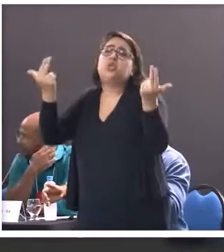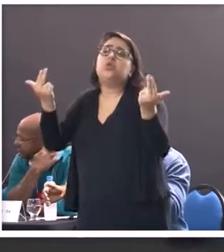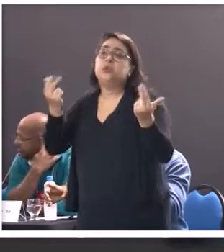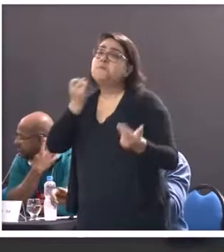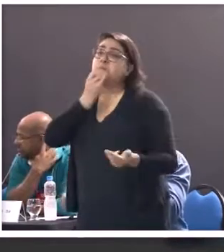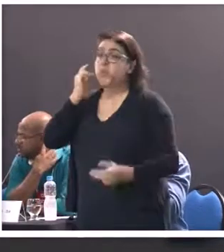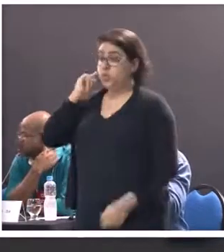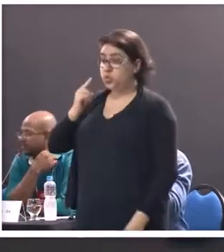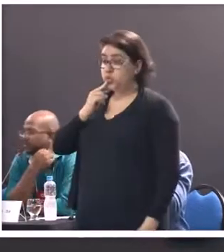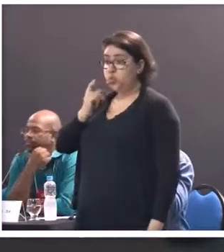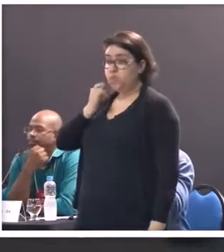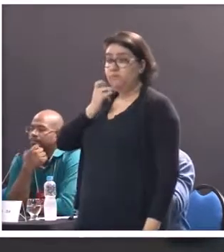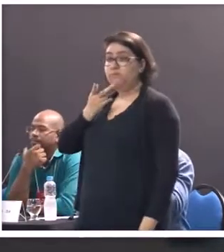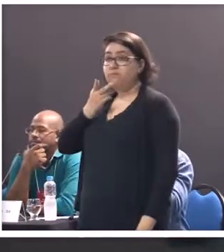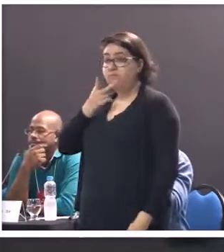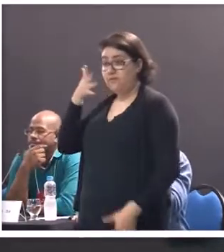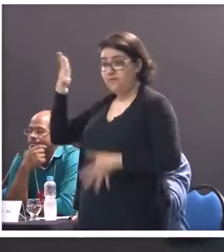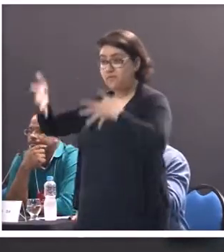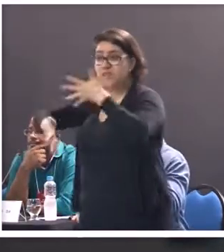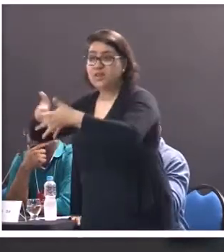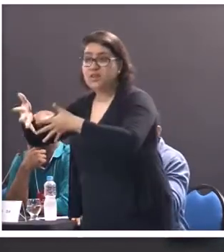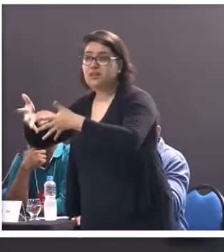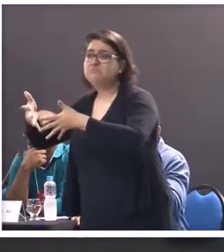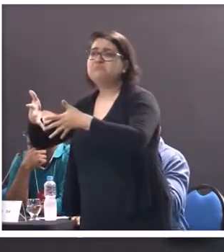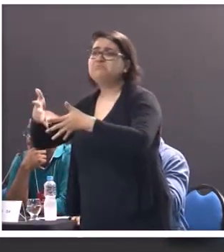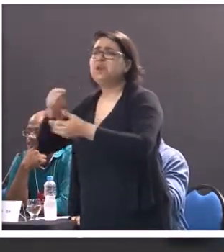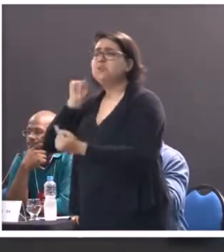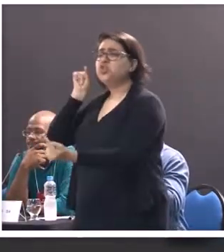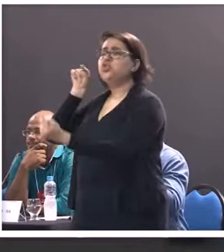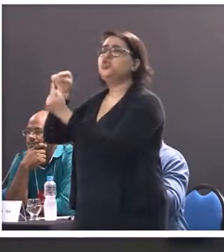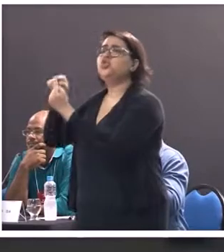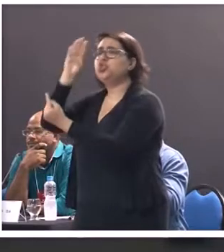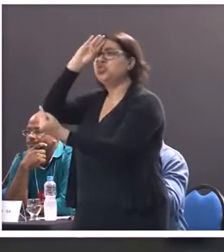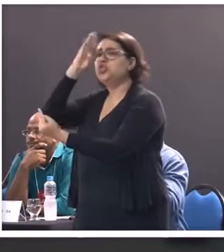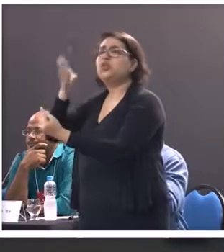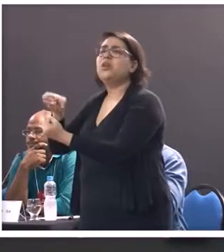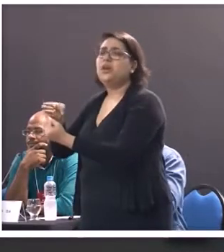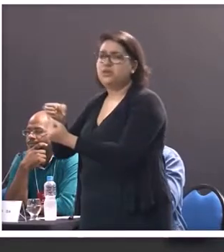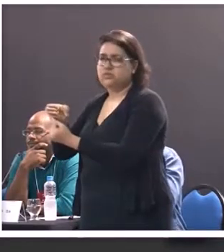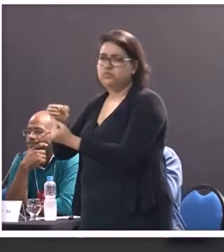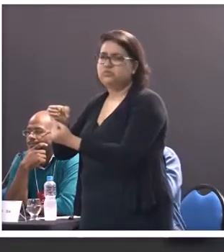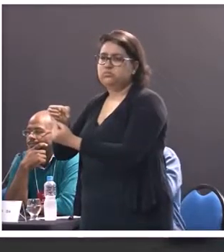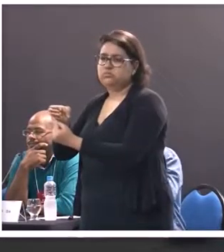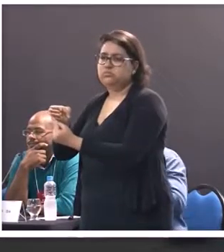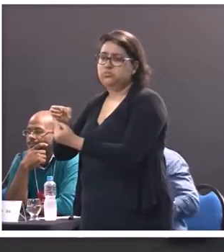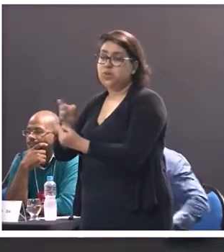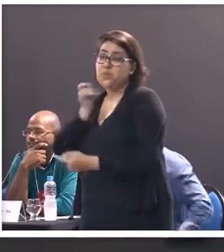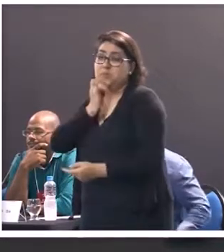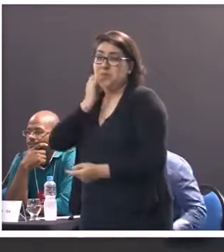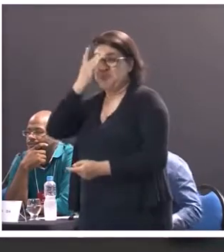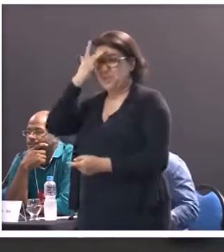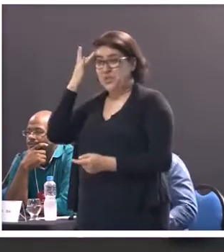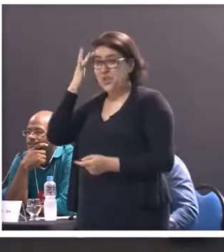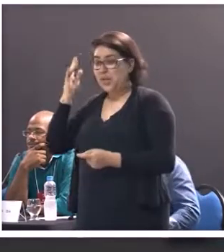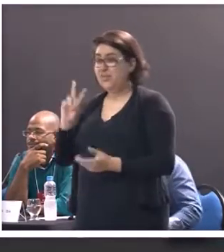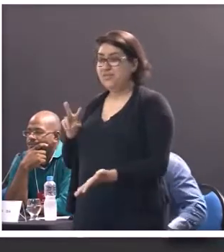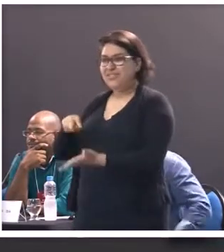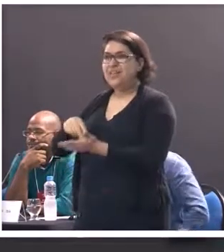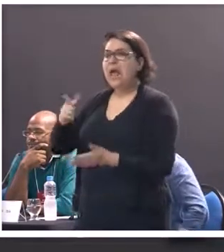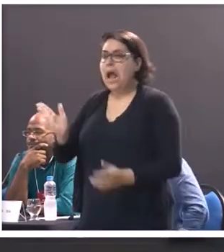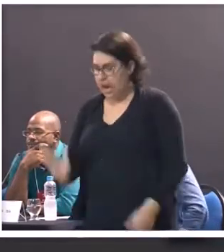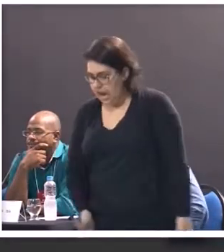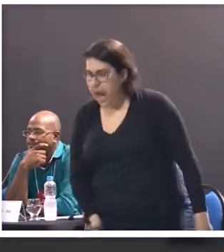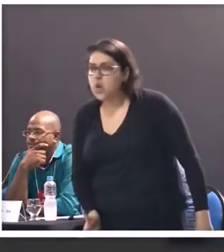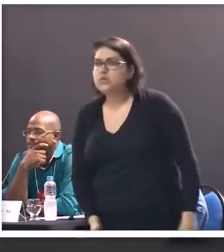alguma coisa, ele não tem rodeios. Chega alguém aqui com uma calça